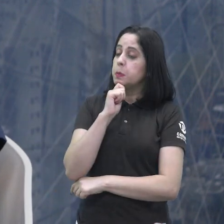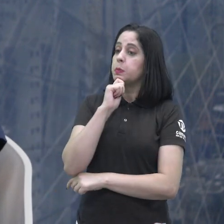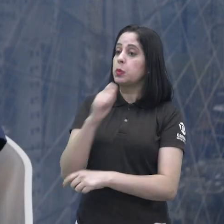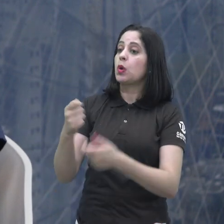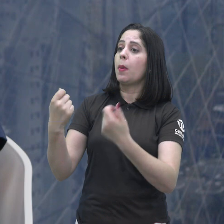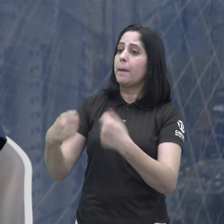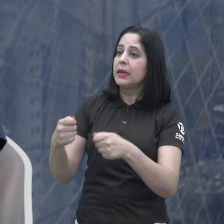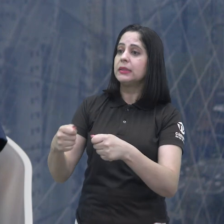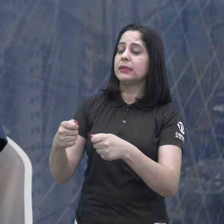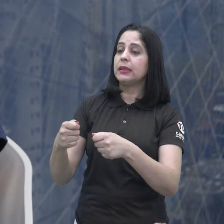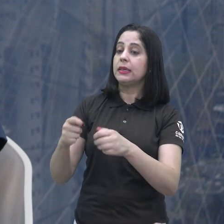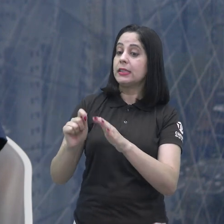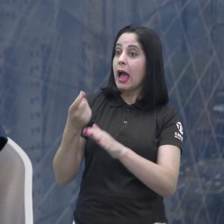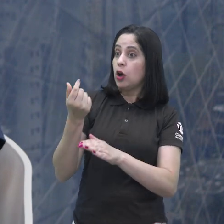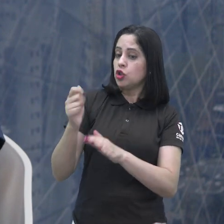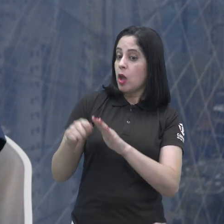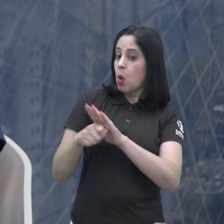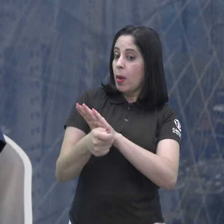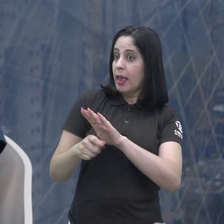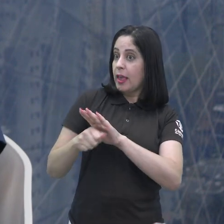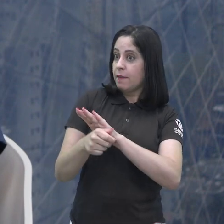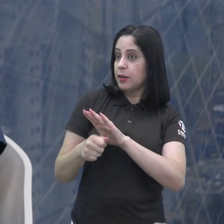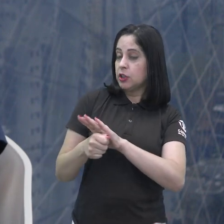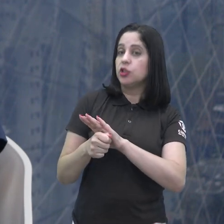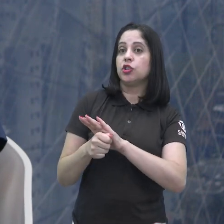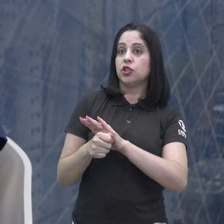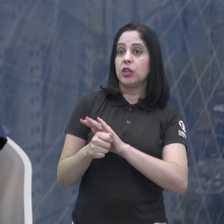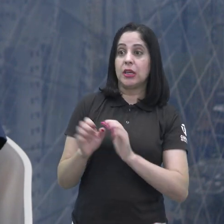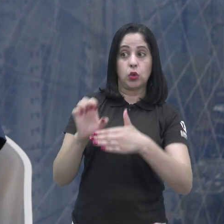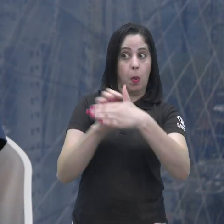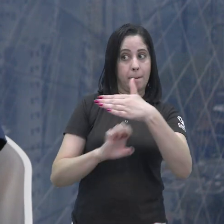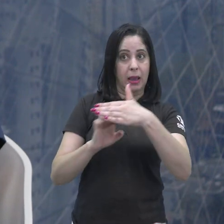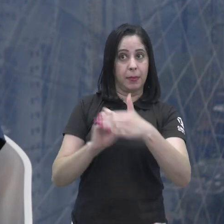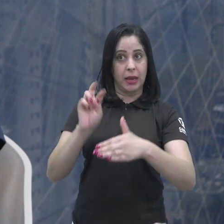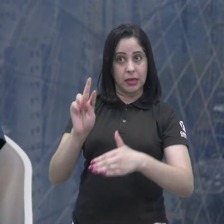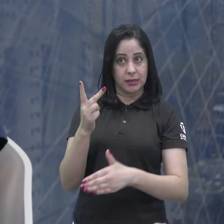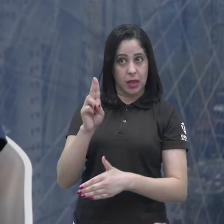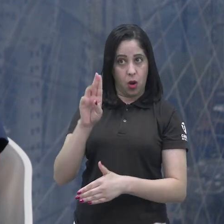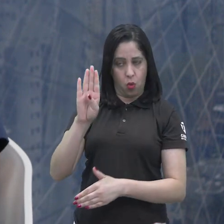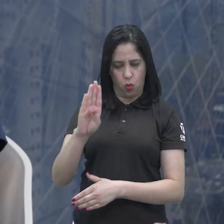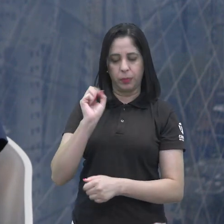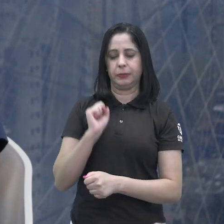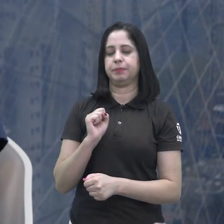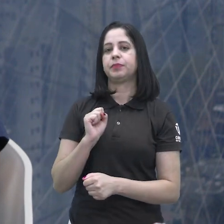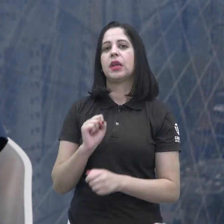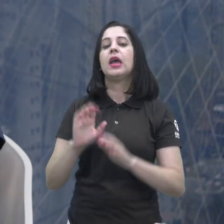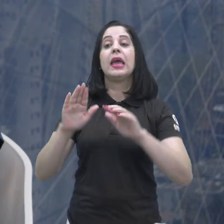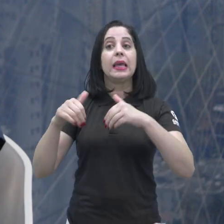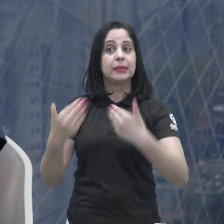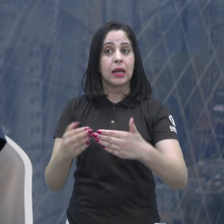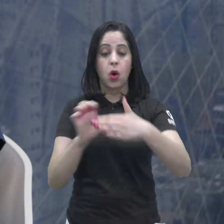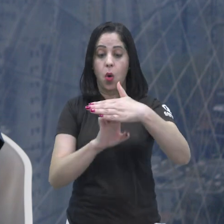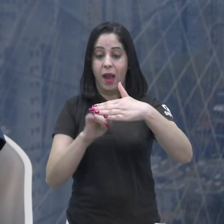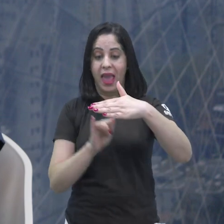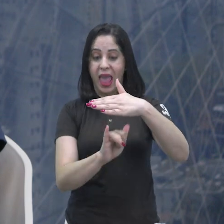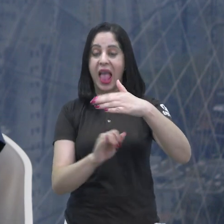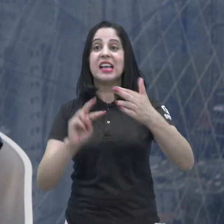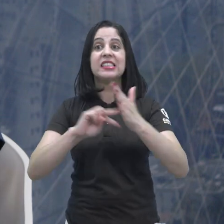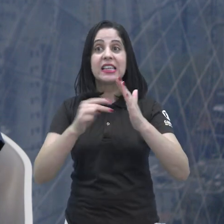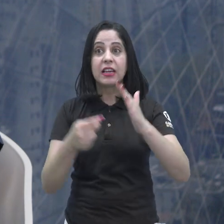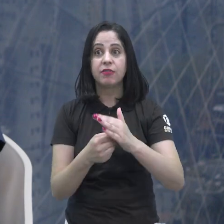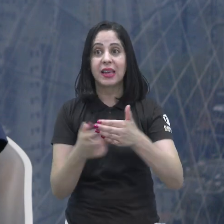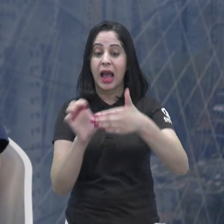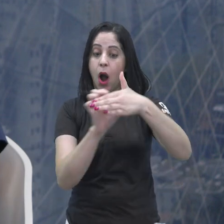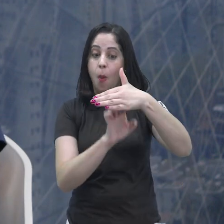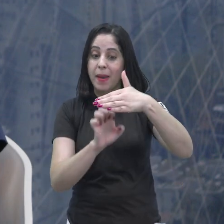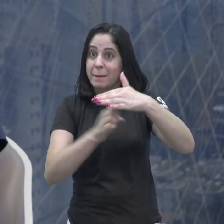bom negócio, né, de que ela era um bom negócio para o investimento. Uma startup, ela nada mais é do que uma empresa que você abre de forma jurídica,